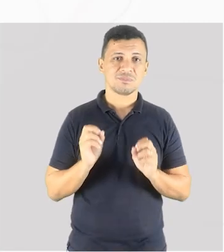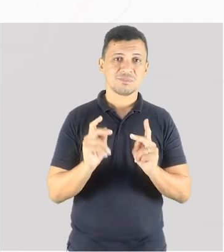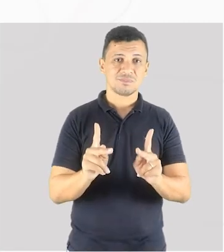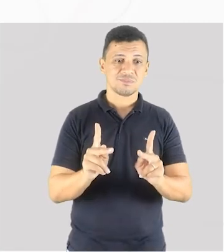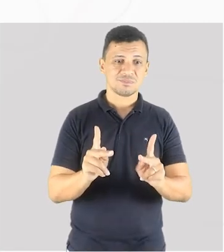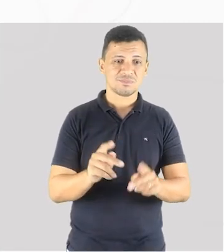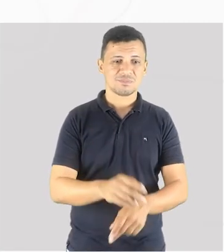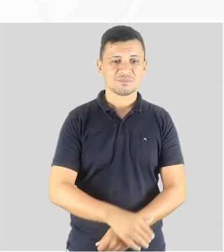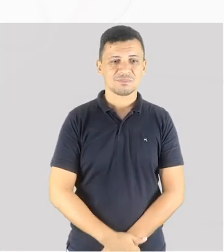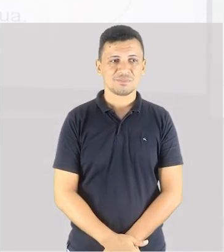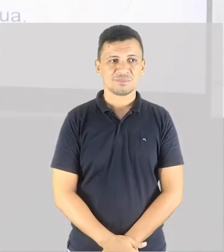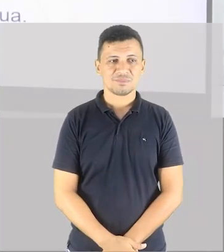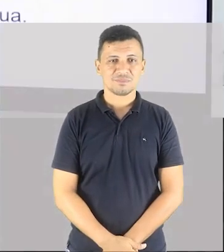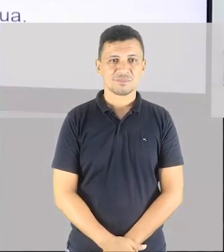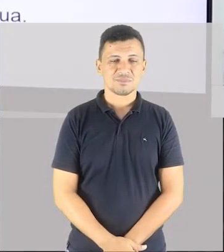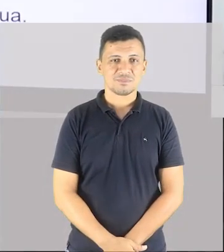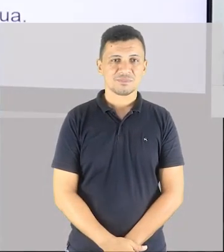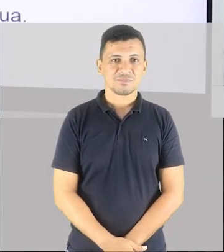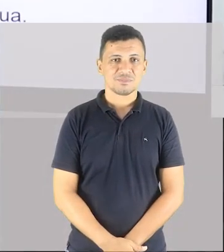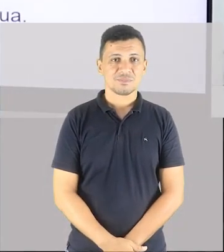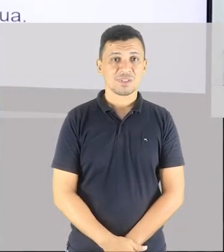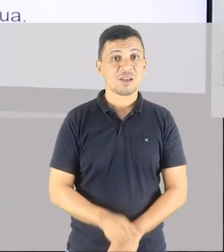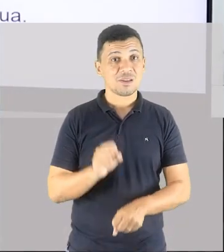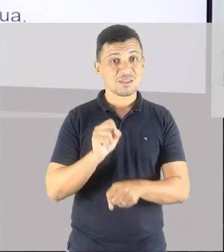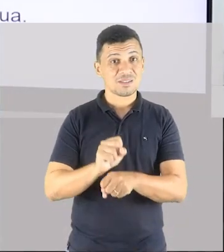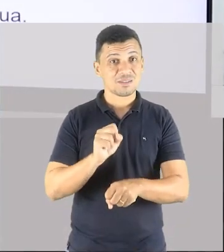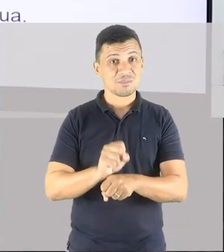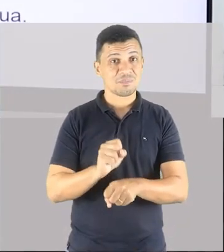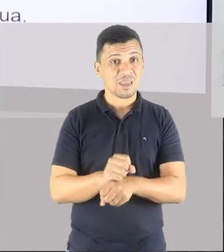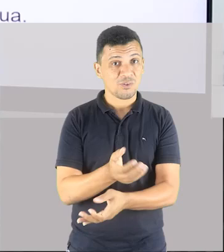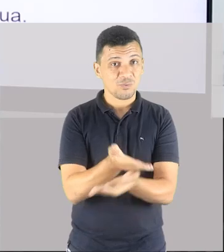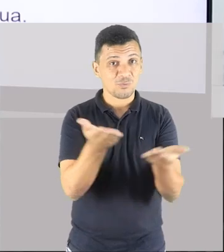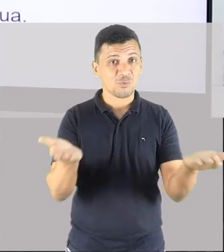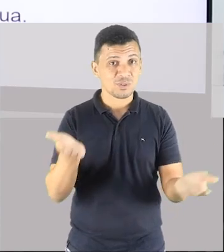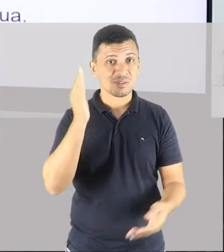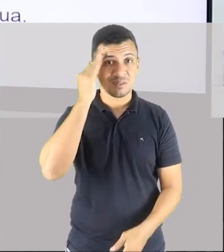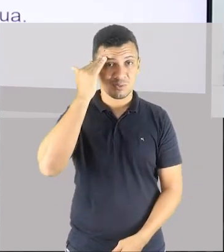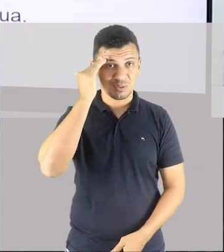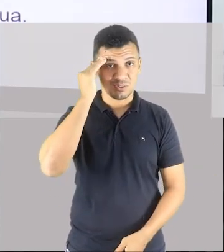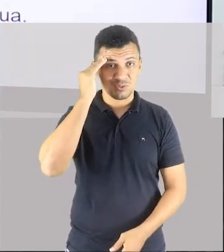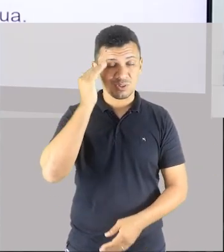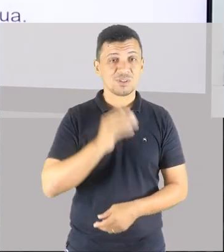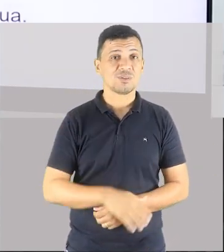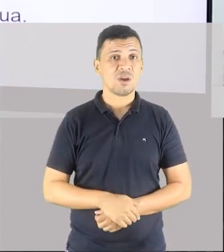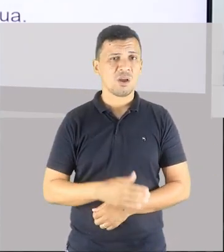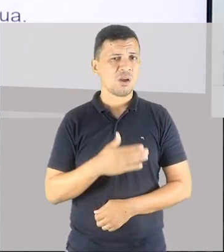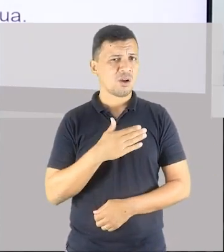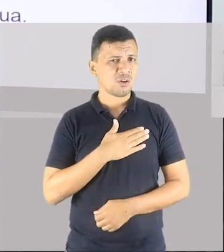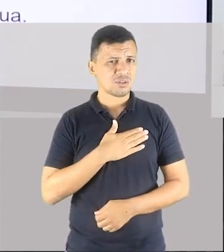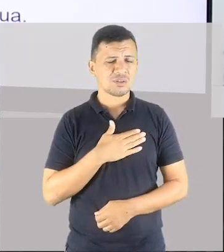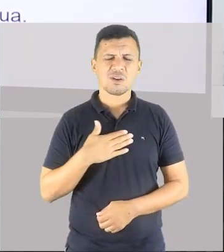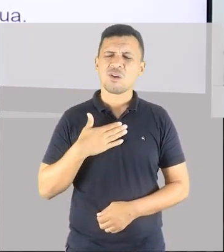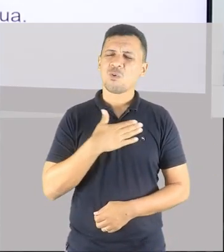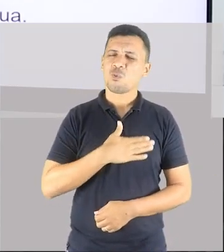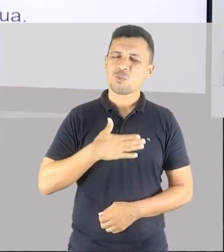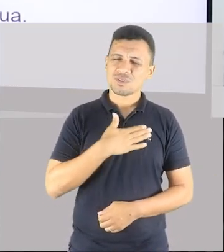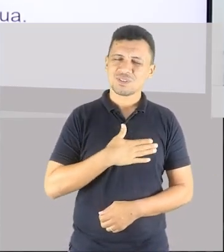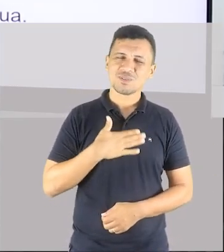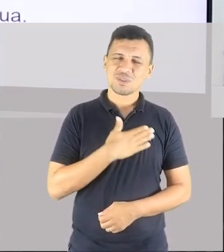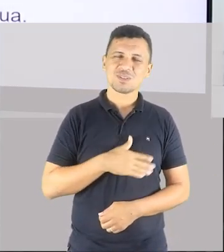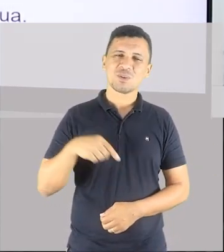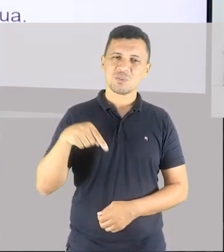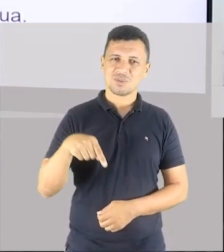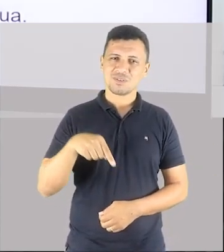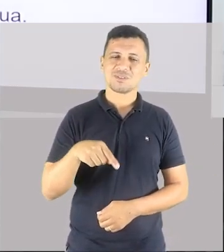Belezinha, gente? Ok, eu espero que vocês tenham entendido, tá? Que vocês tenham gostado. Foi um prazer estar aqui